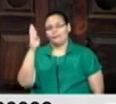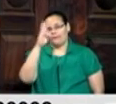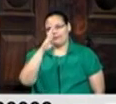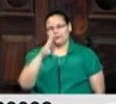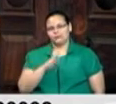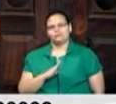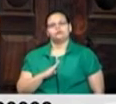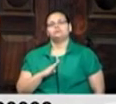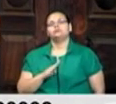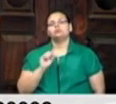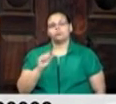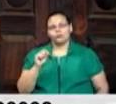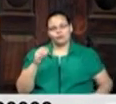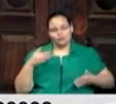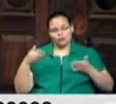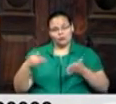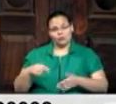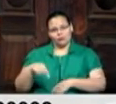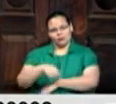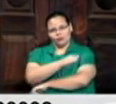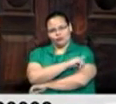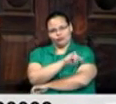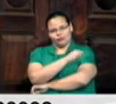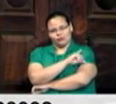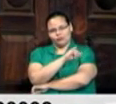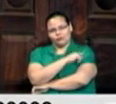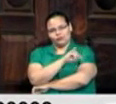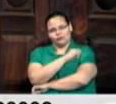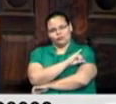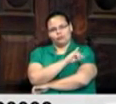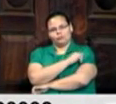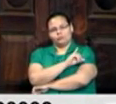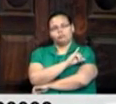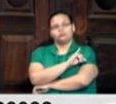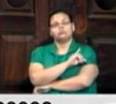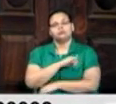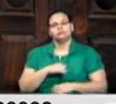mais especificamente aqui no estado do Rio de Janeiro.